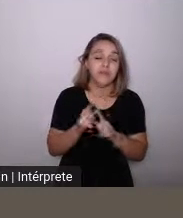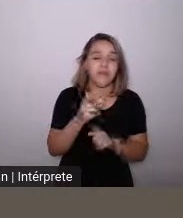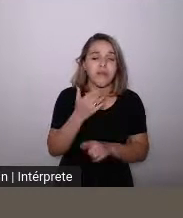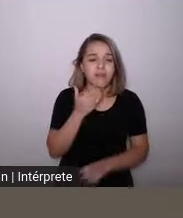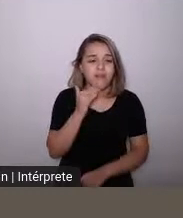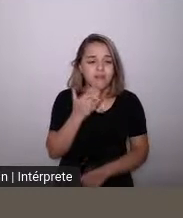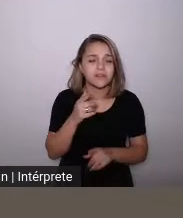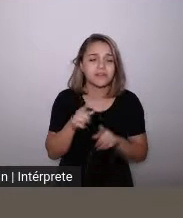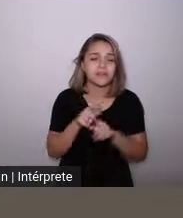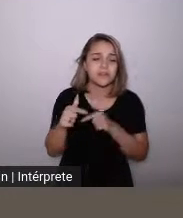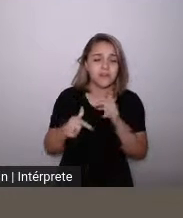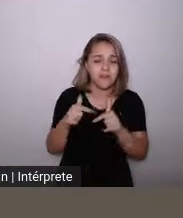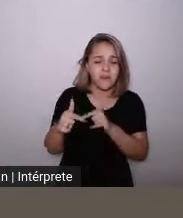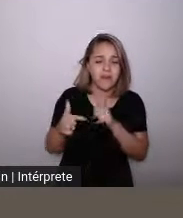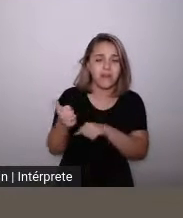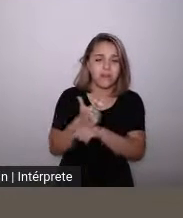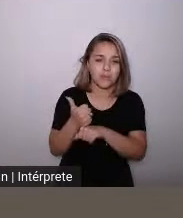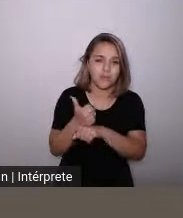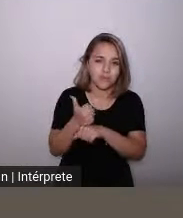trabalho, profissão,